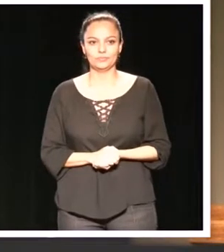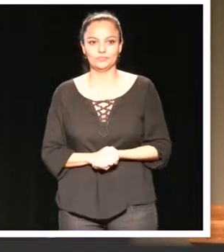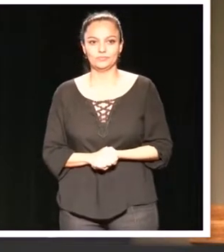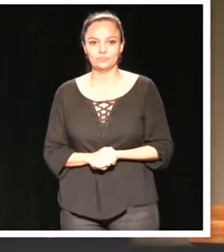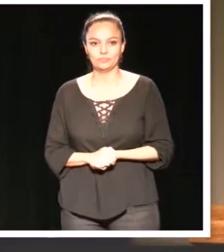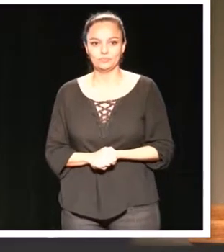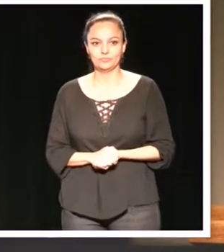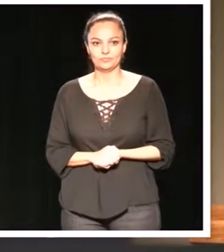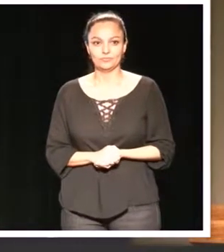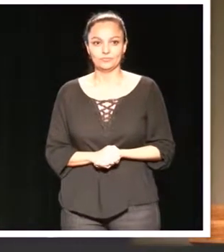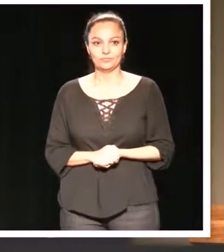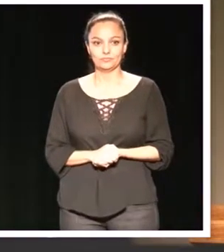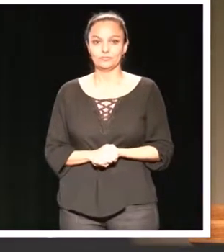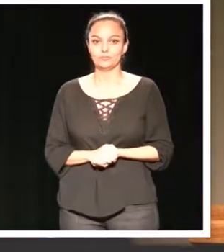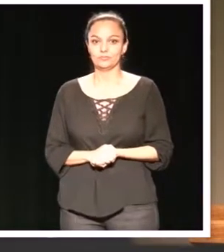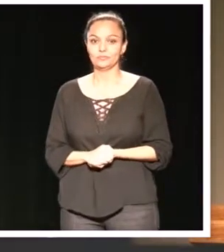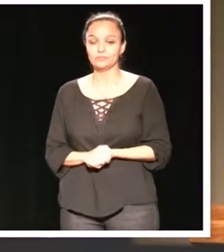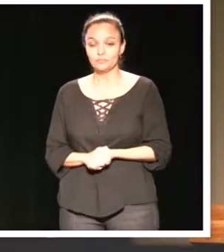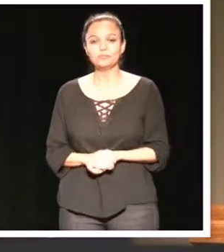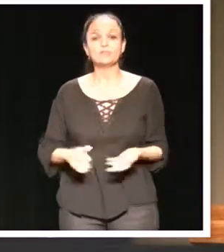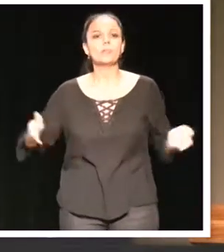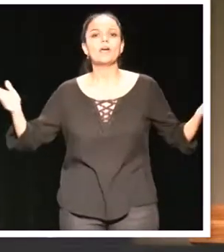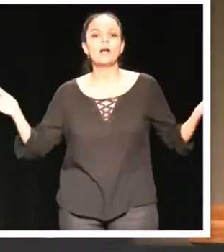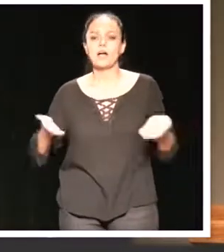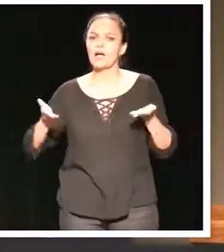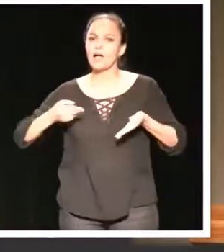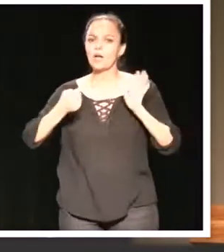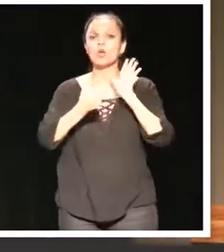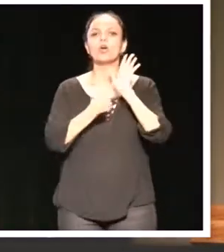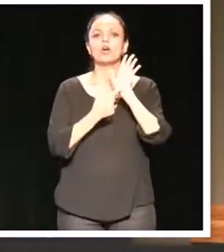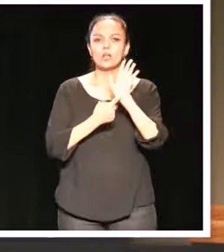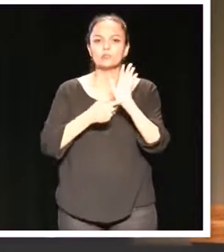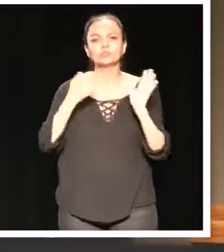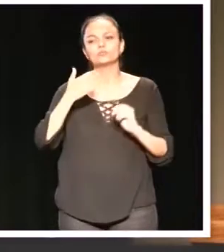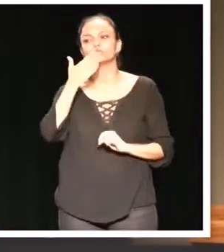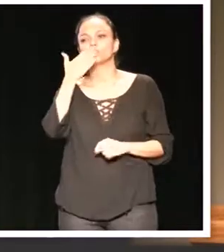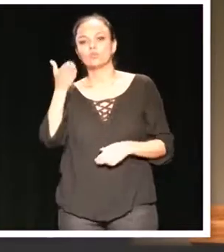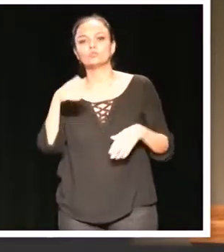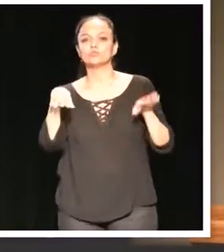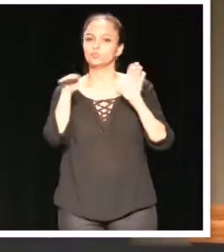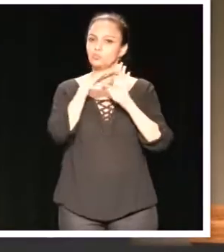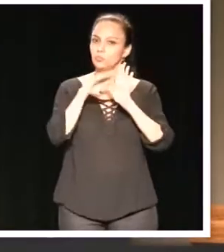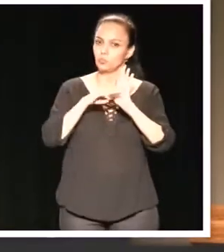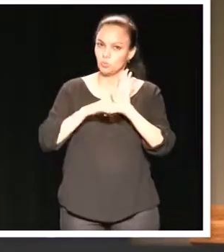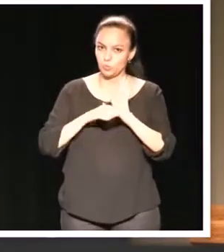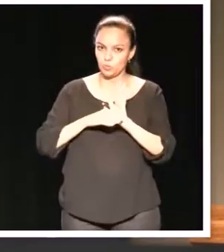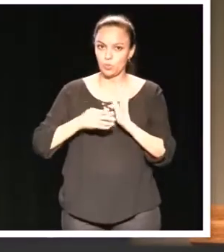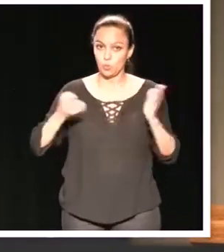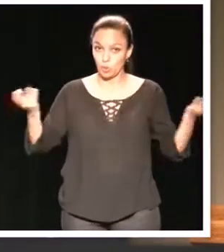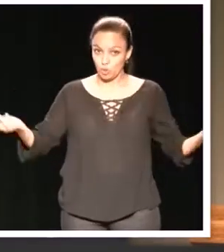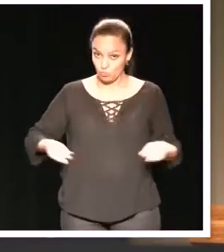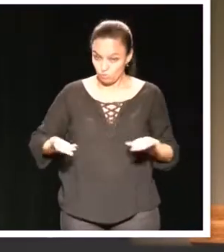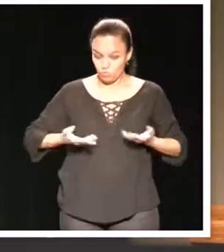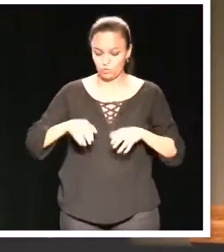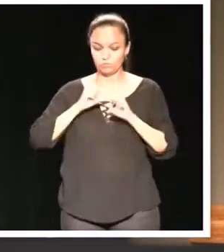Então, agora vamos ver os tipos de programas existentes na atualidade para a educação de surdos.